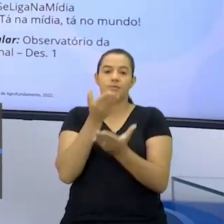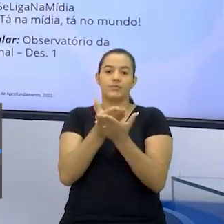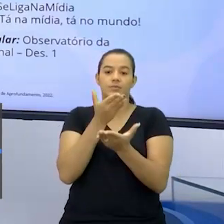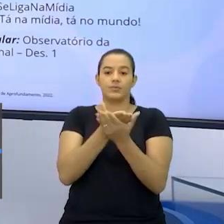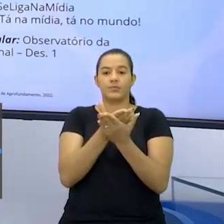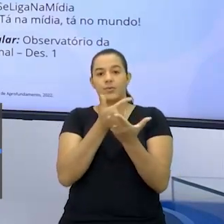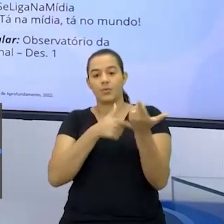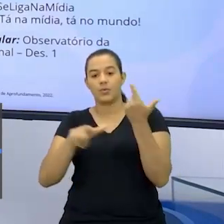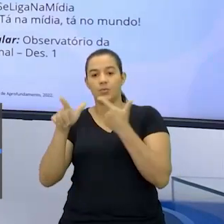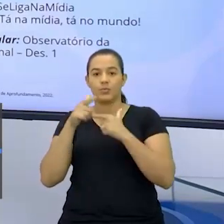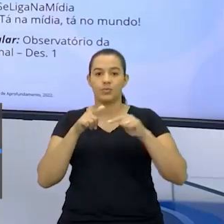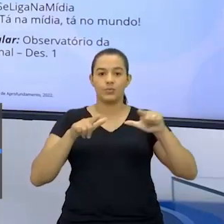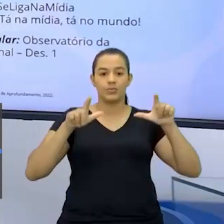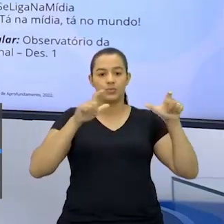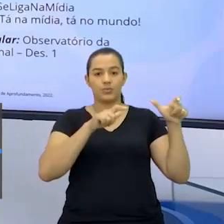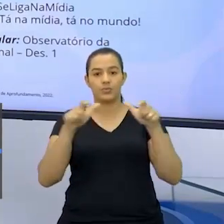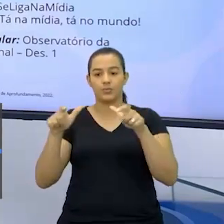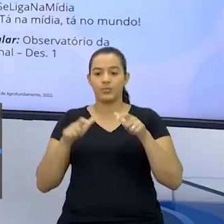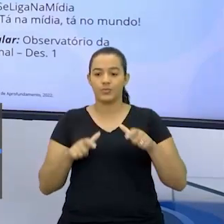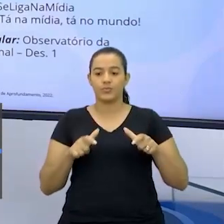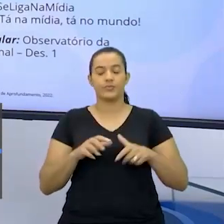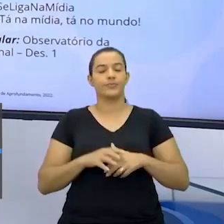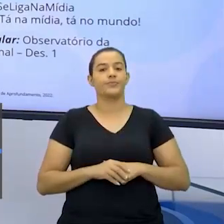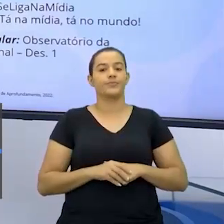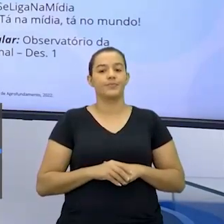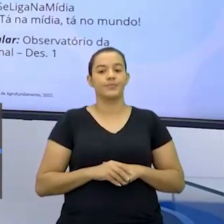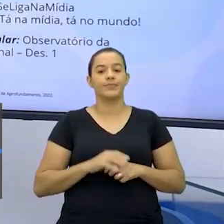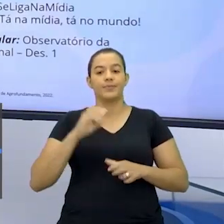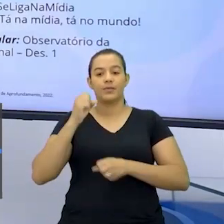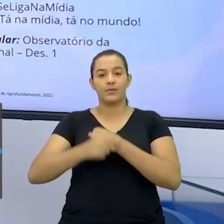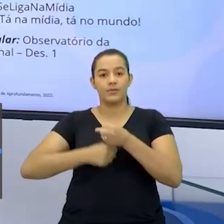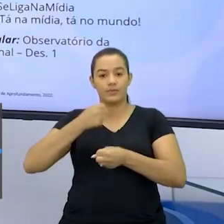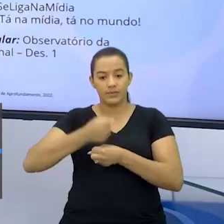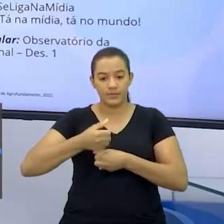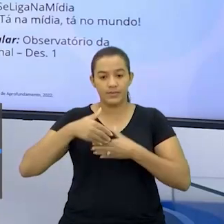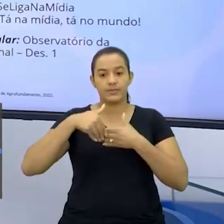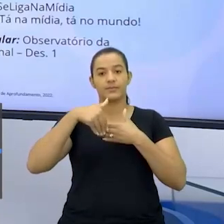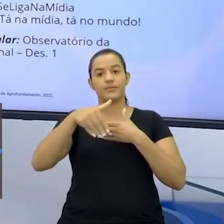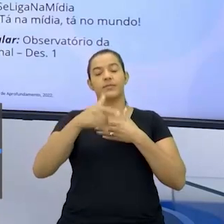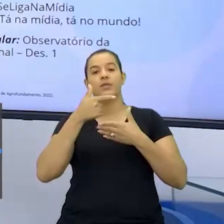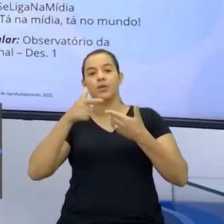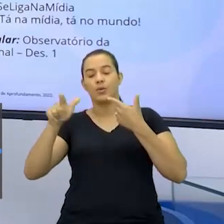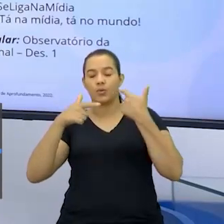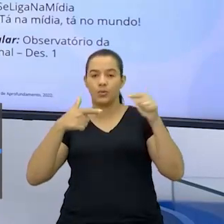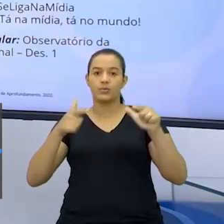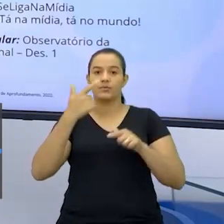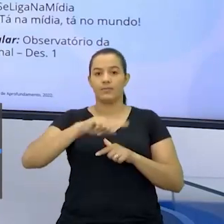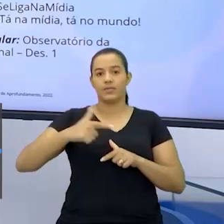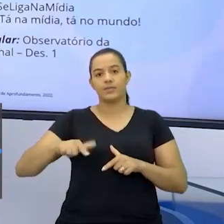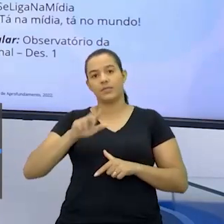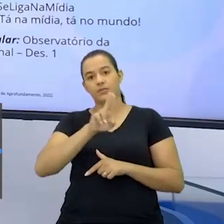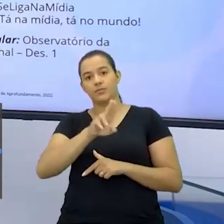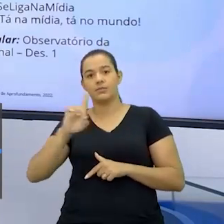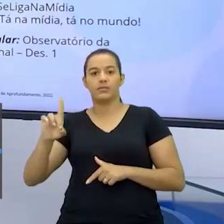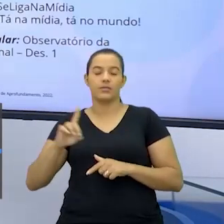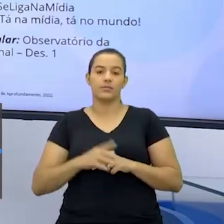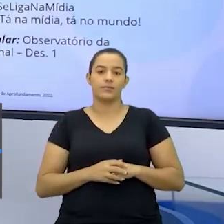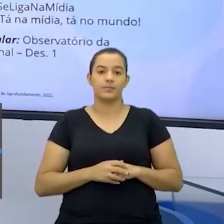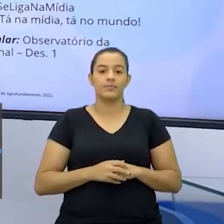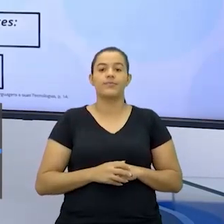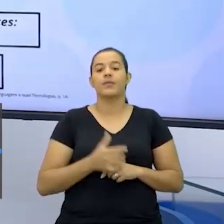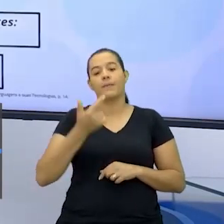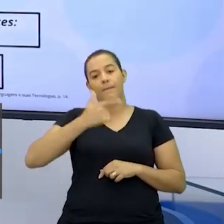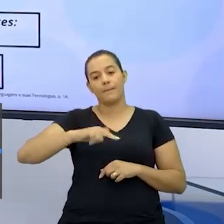outra unidade em outro semestre. Ano que vem você terá mais outras unidades. Então, dentro desta unidade, nós temos